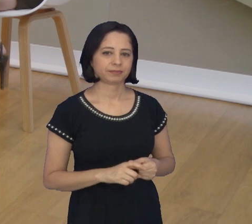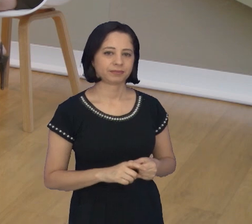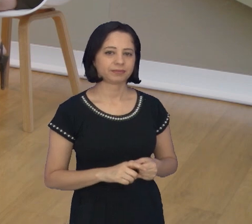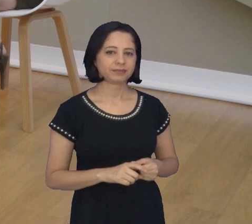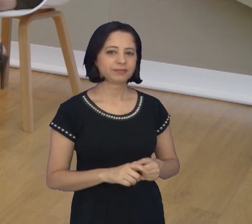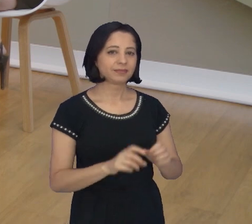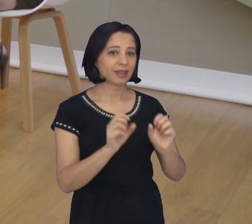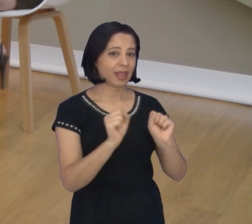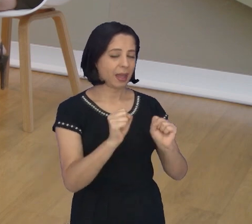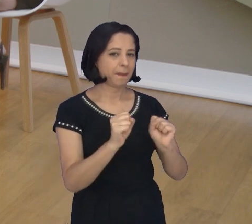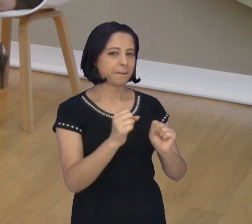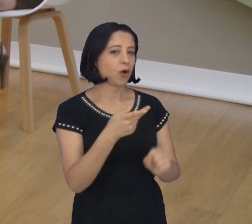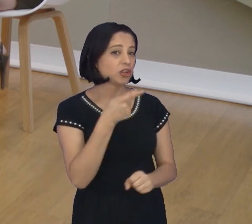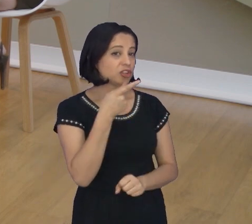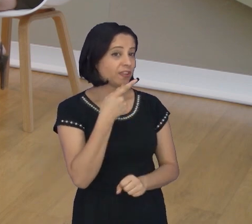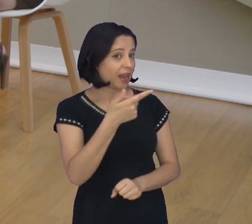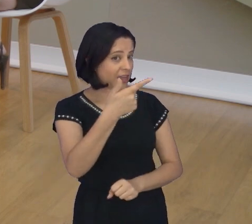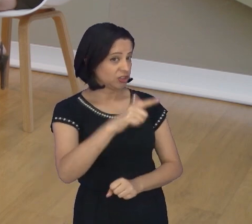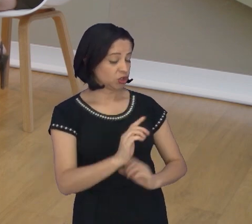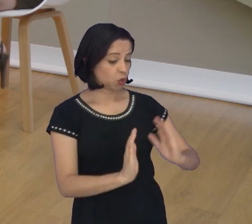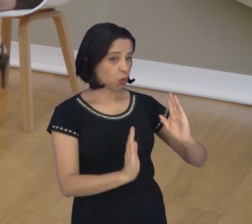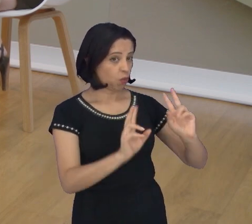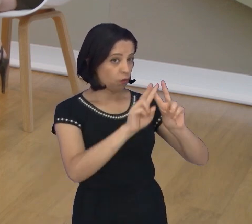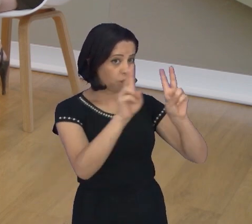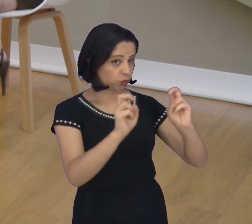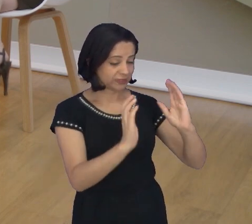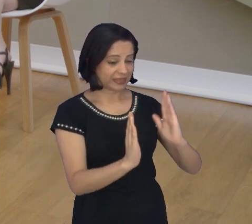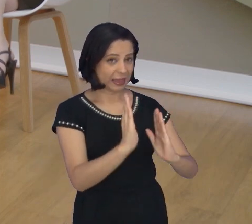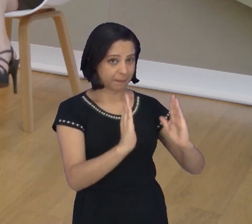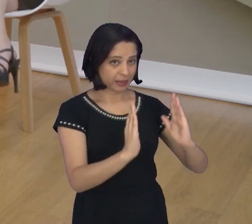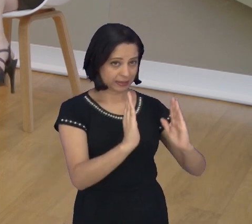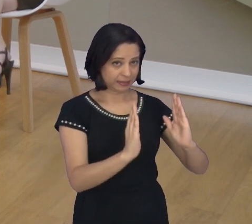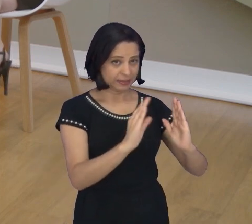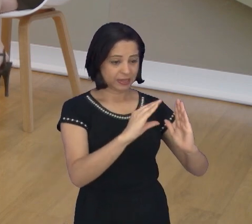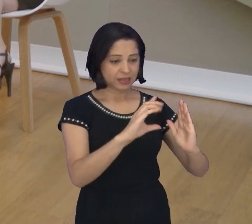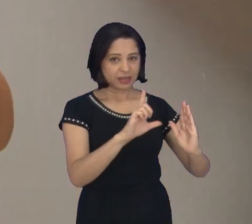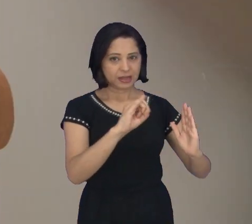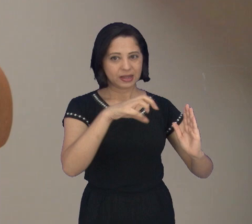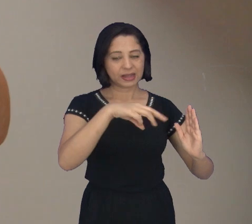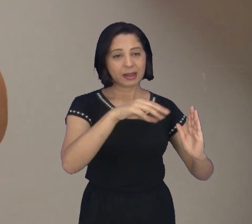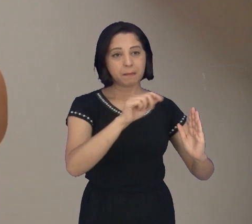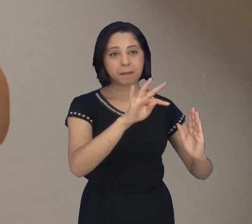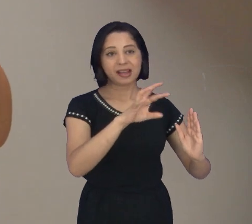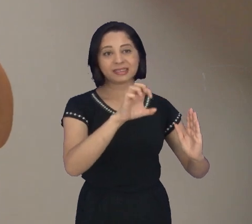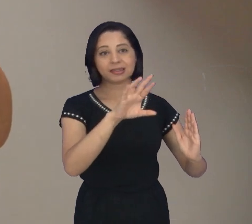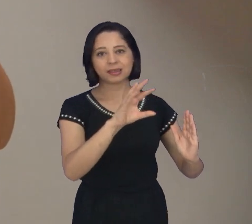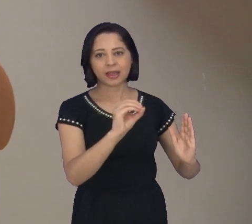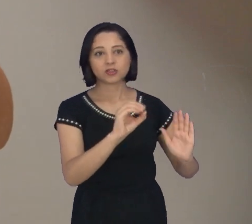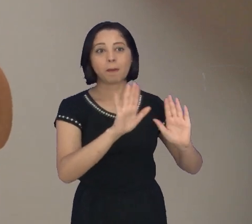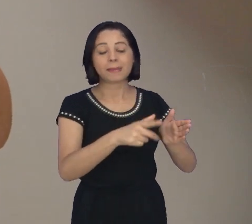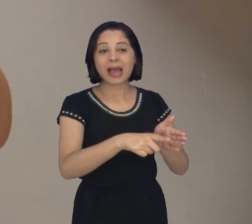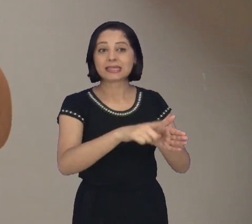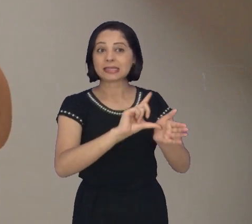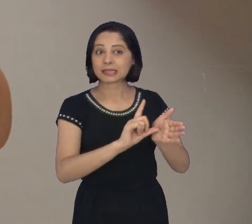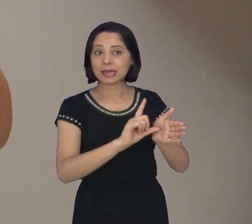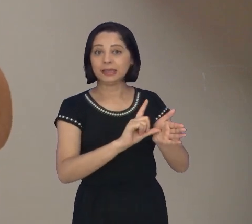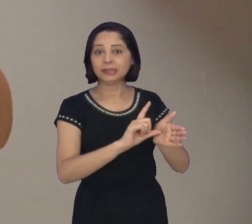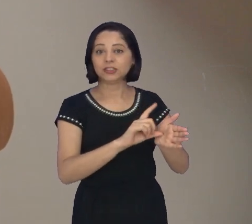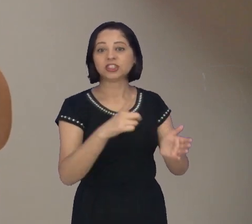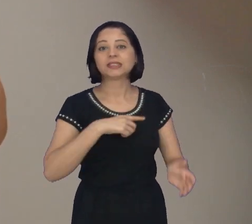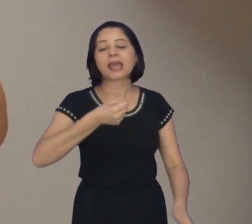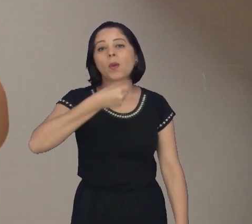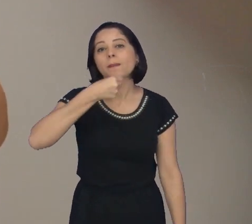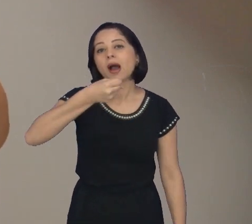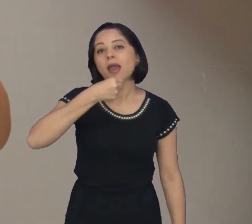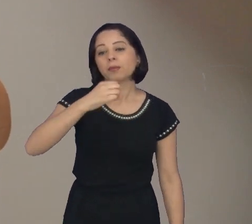voltar a falar do climatério no próximo bloco, porque antes de encerrar esse bloco, eu preciso chamar uma reportagem da Caroline